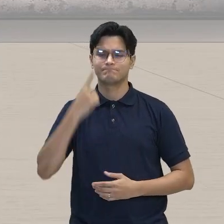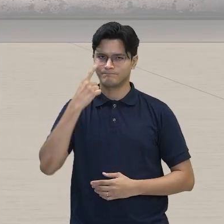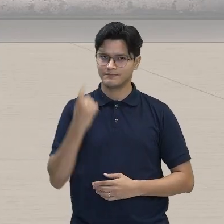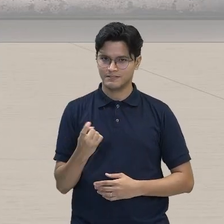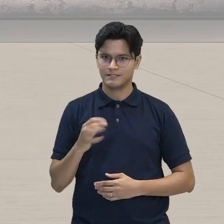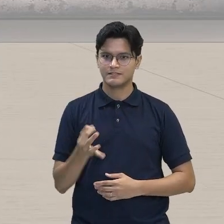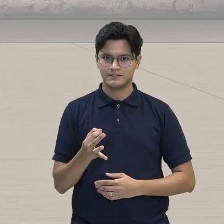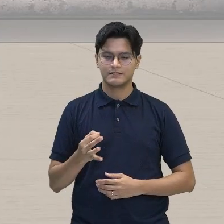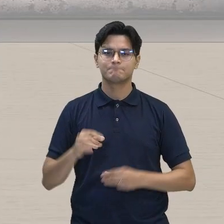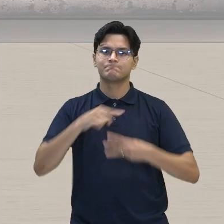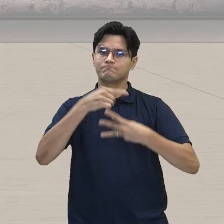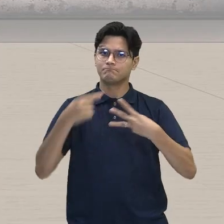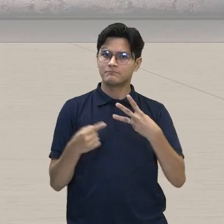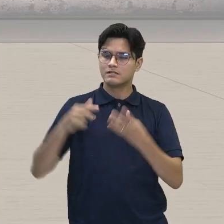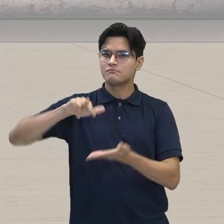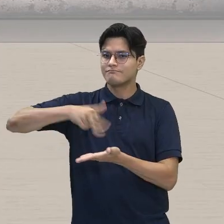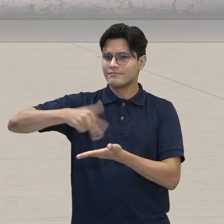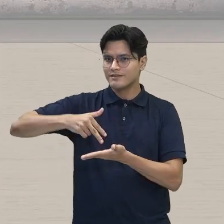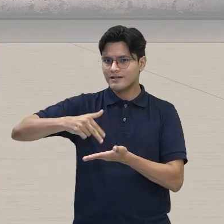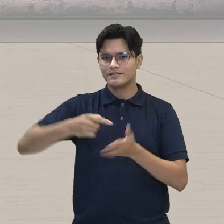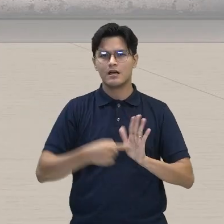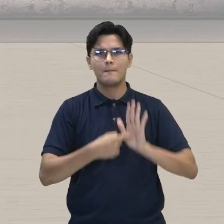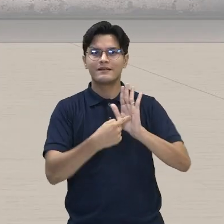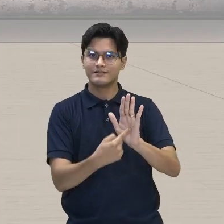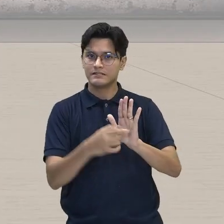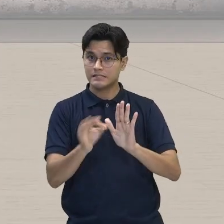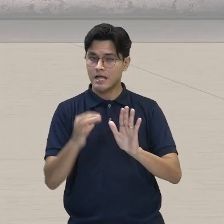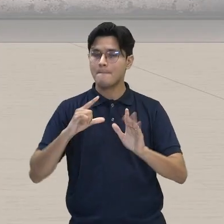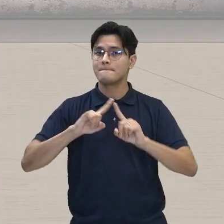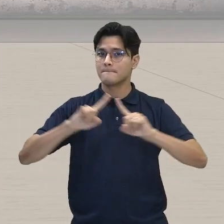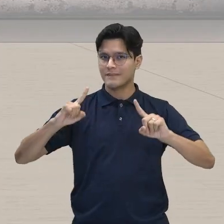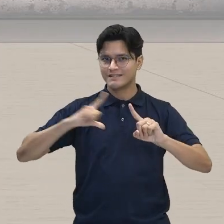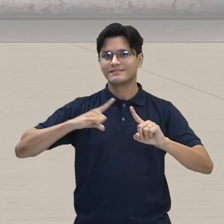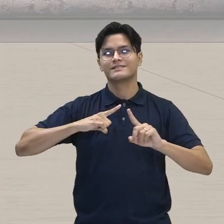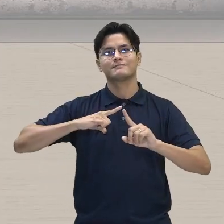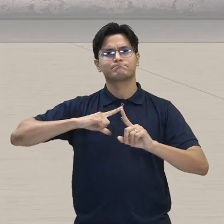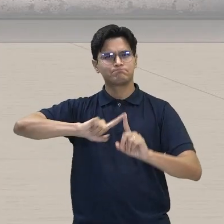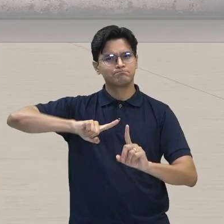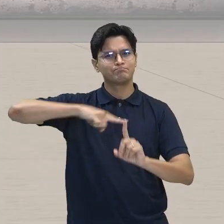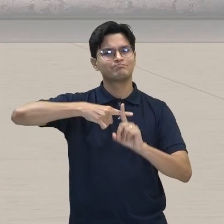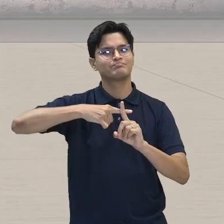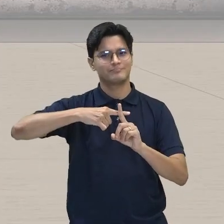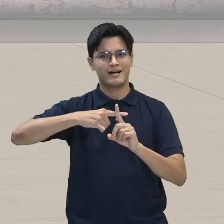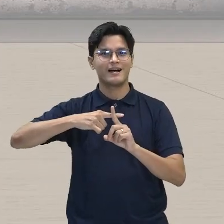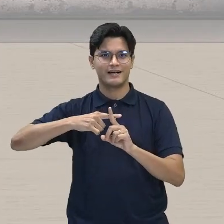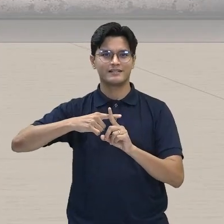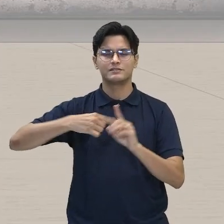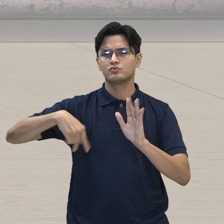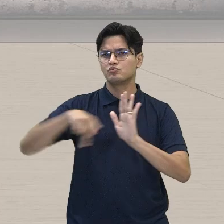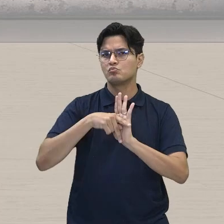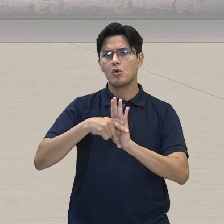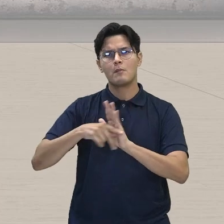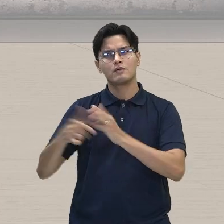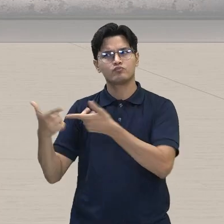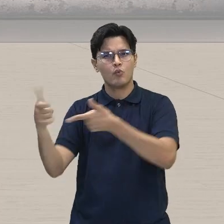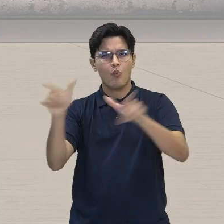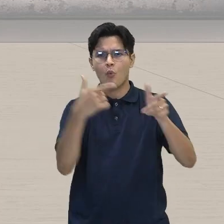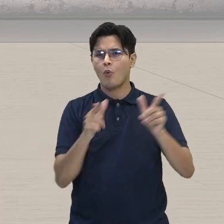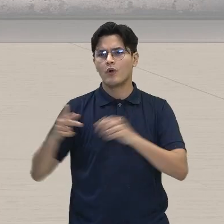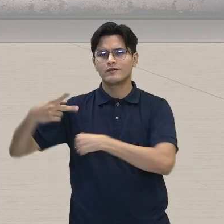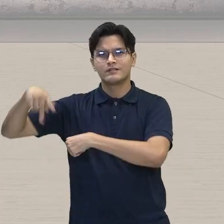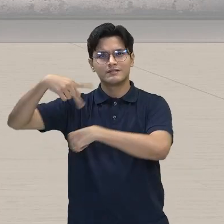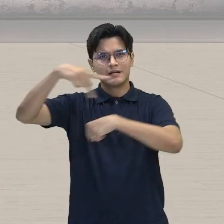que eu apresentei para vocês, vocês viram que existem várias outras que vão vir aí de outros países, que vão ter aí